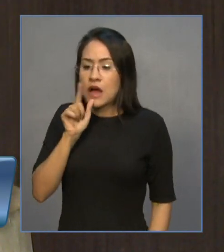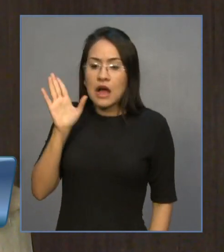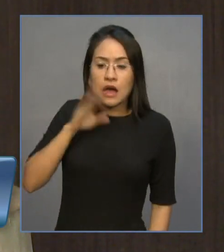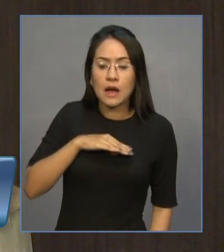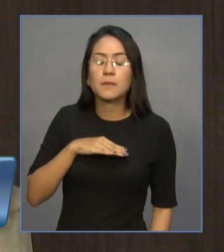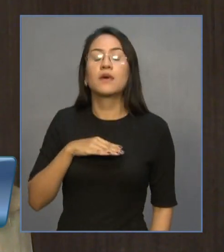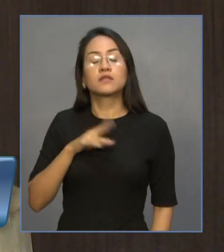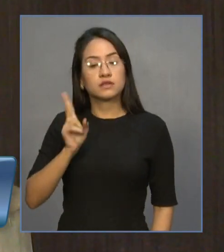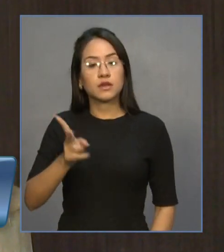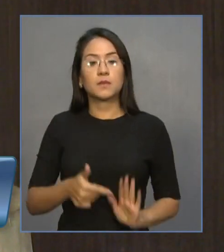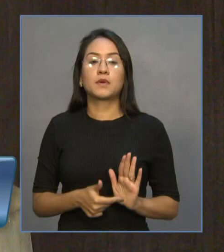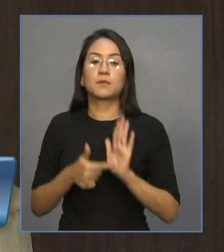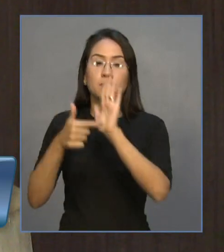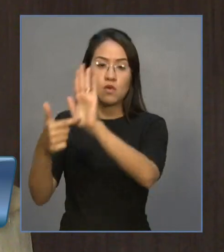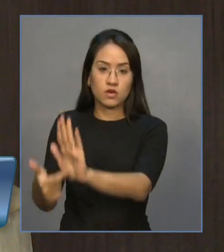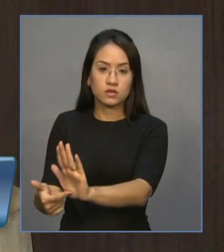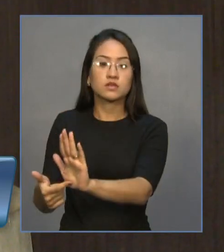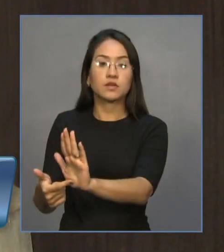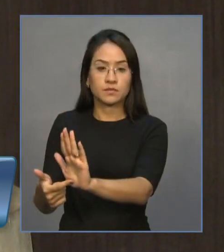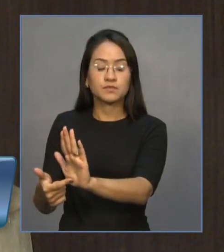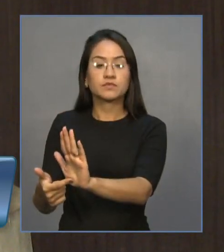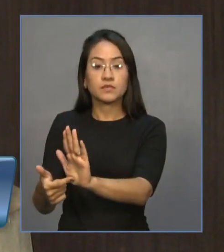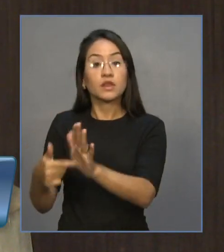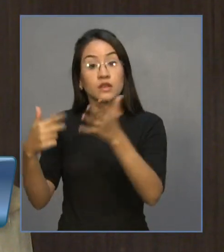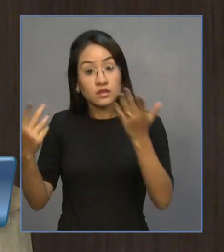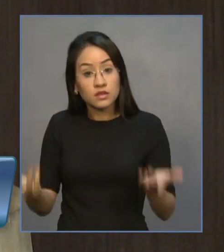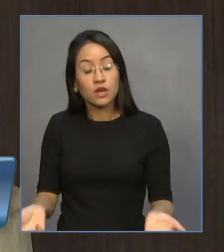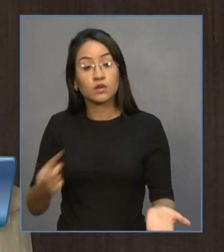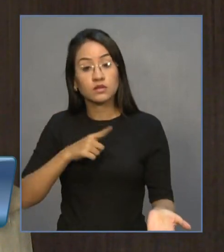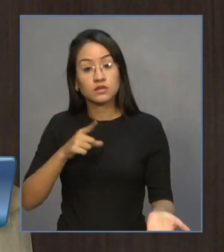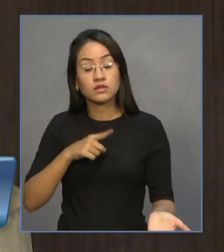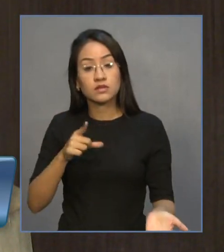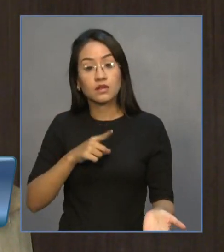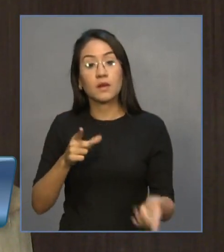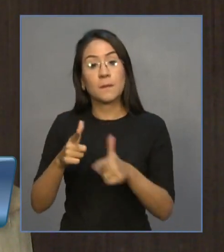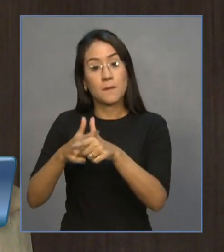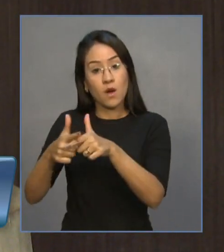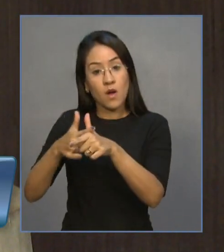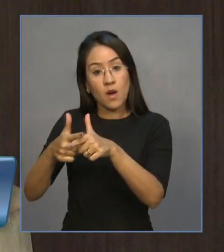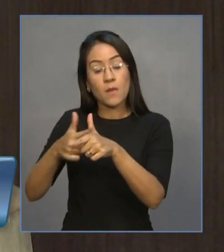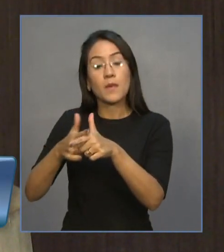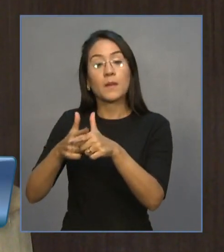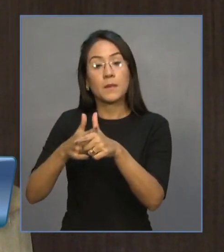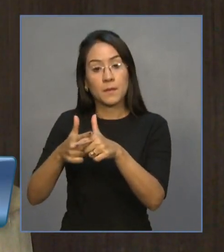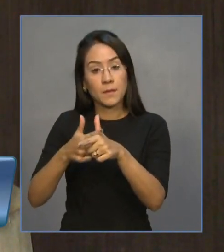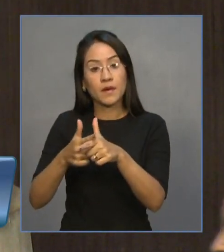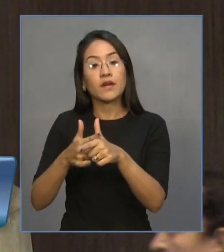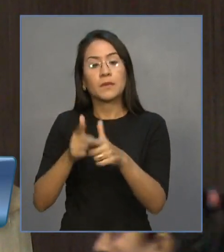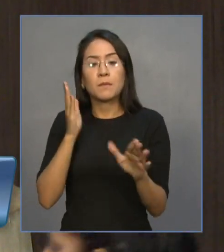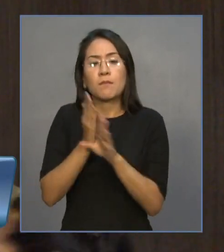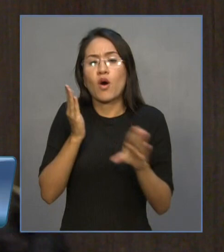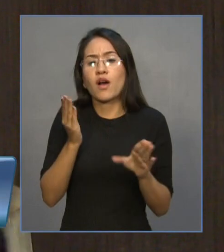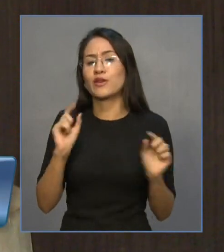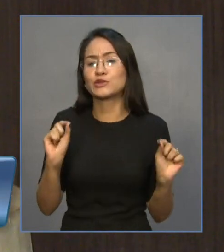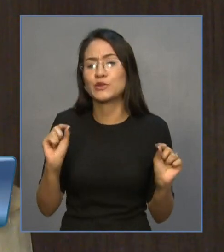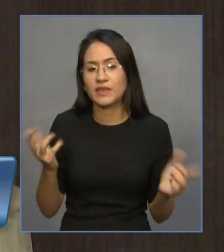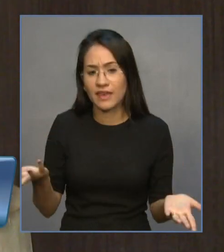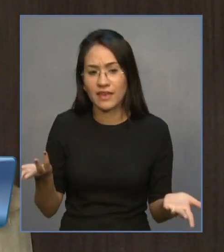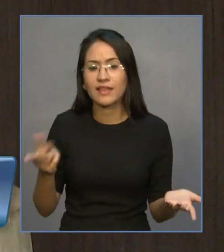de que este colapso, obviamente, dá-se, entre outros motivos,